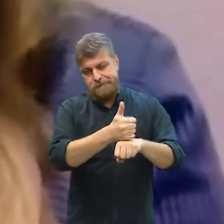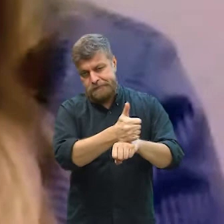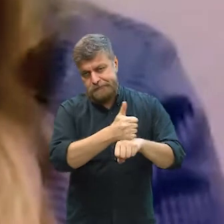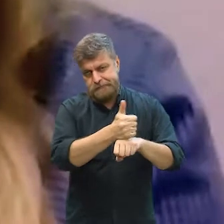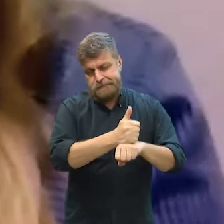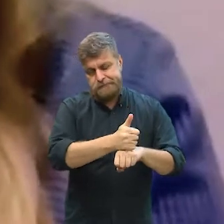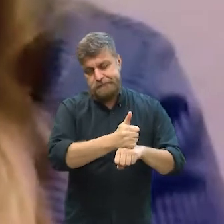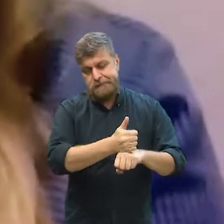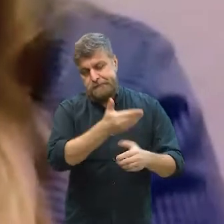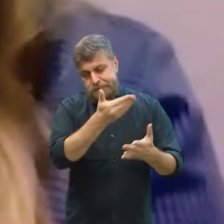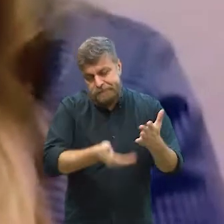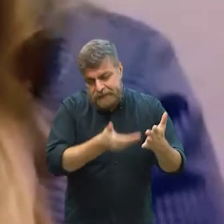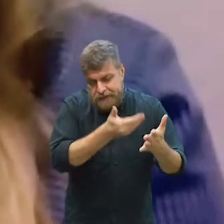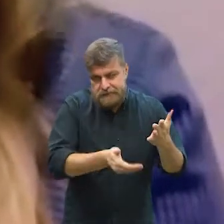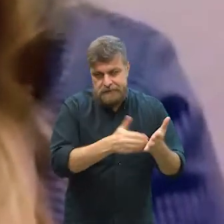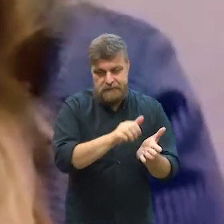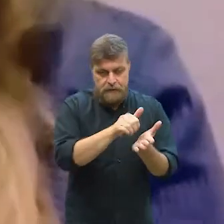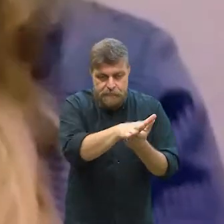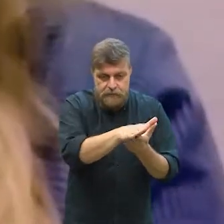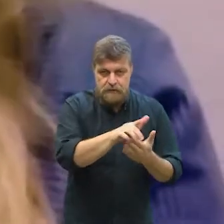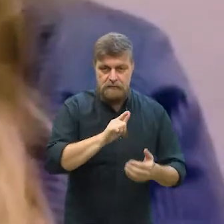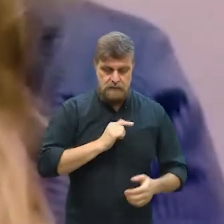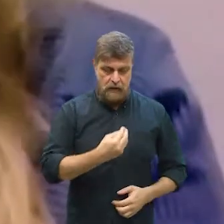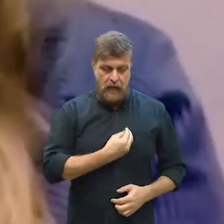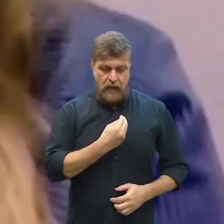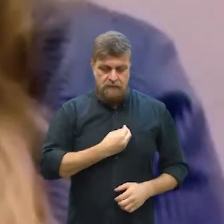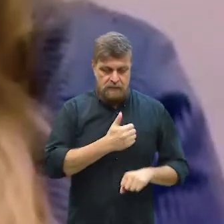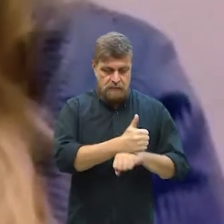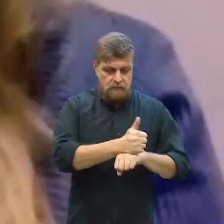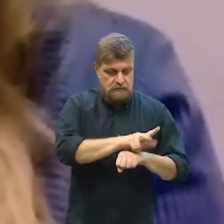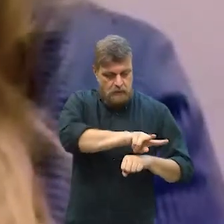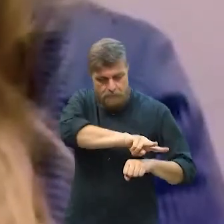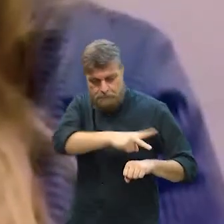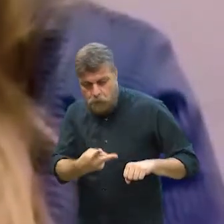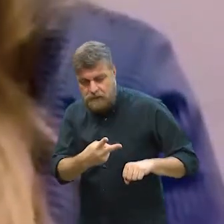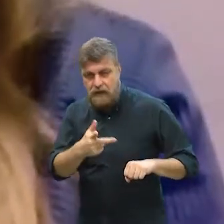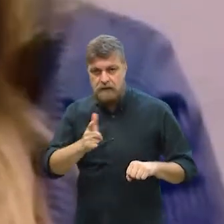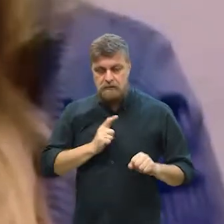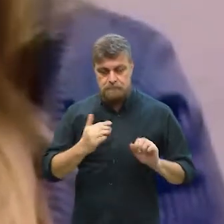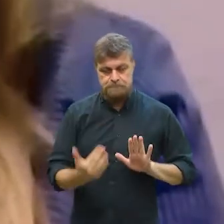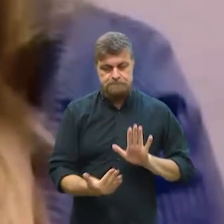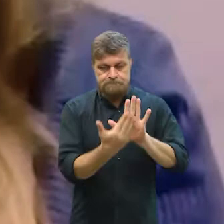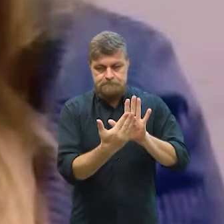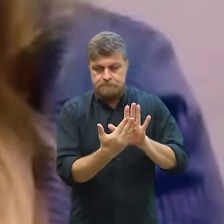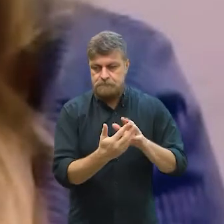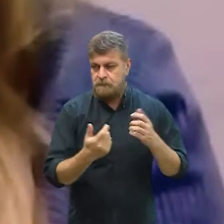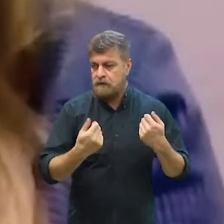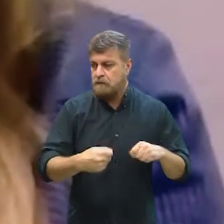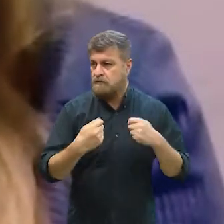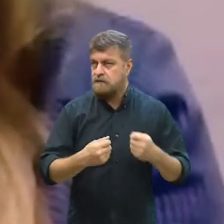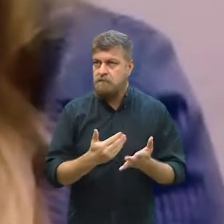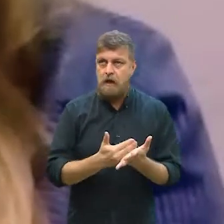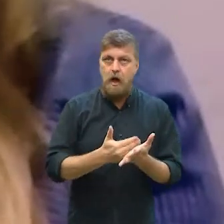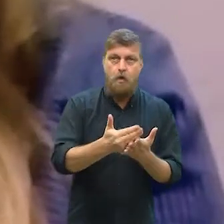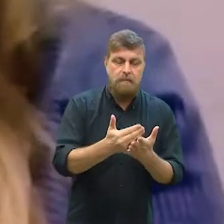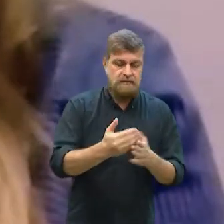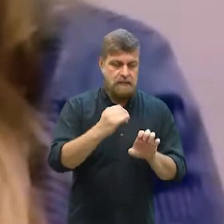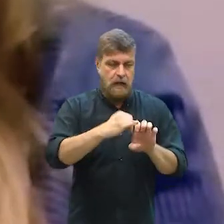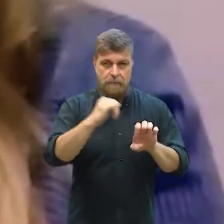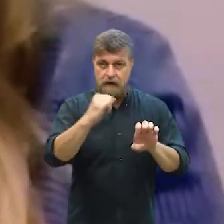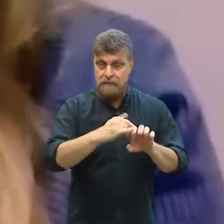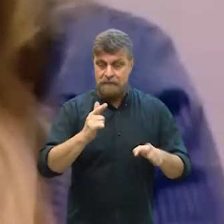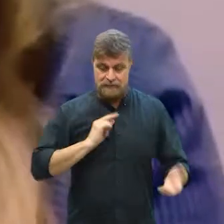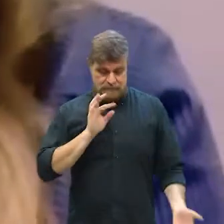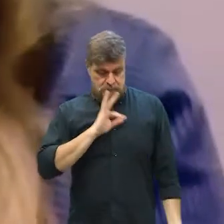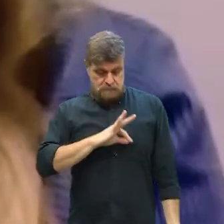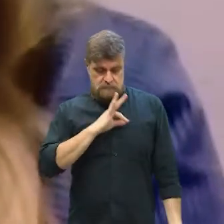carreira, né, por conta de uma necessidade de mudar o rumo da vida profissional, se deparou com a necessidade de começar a